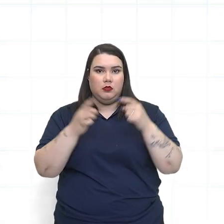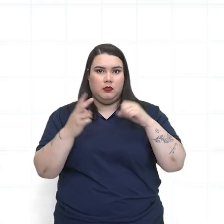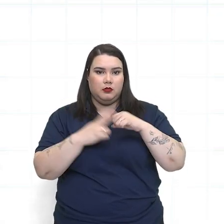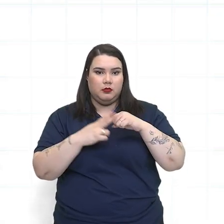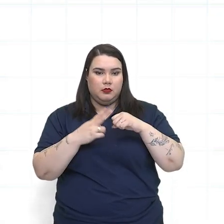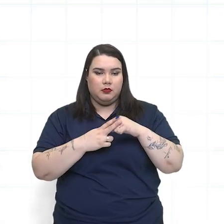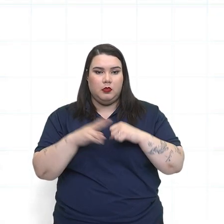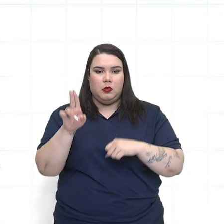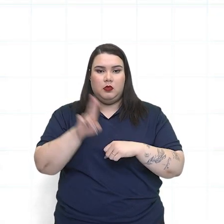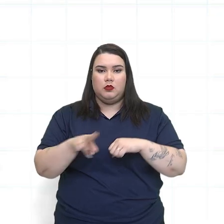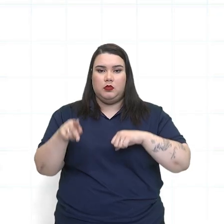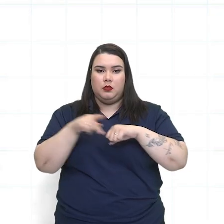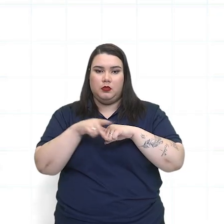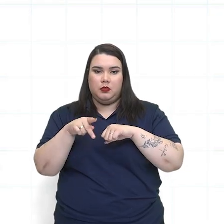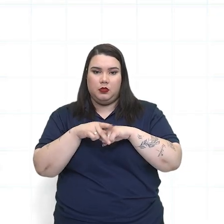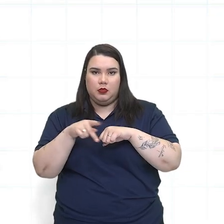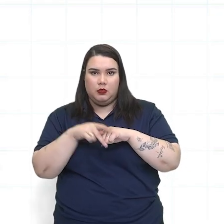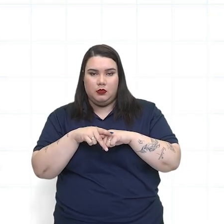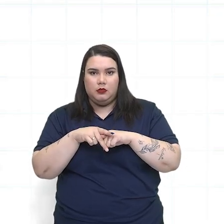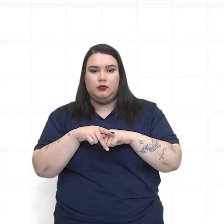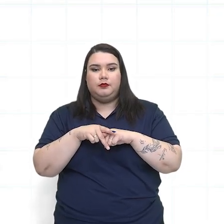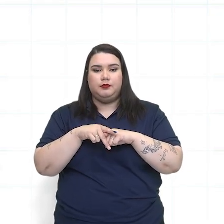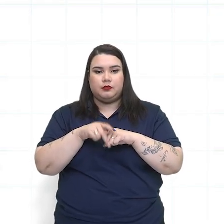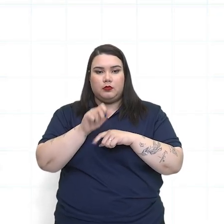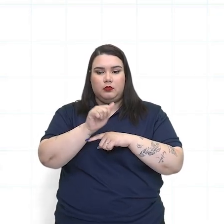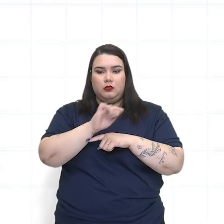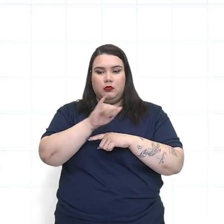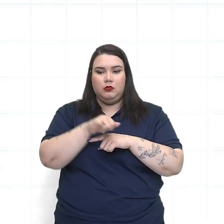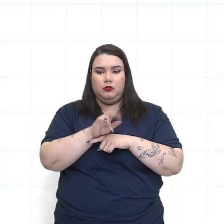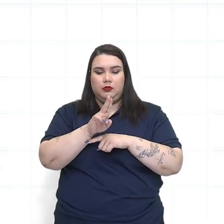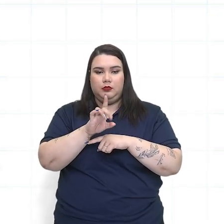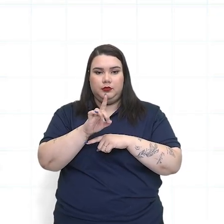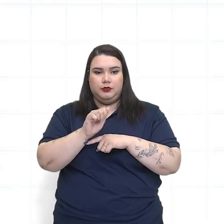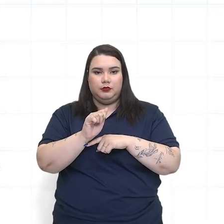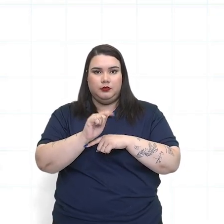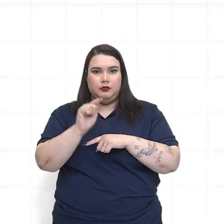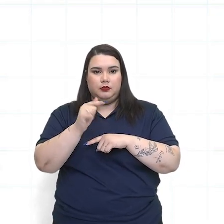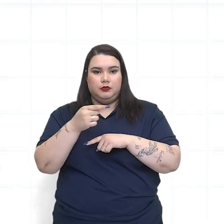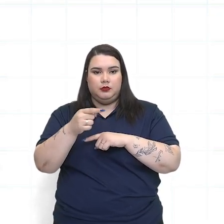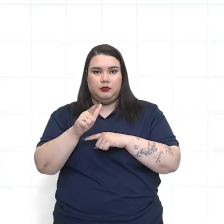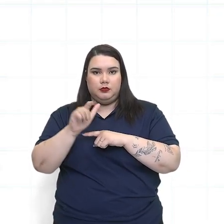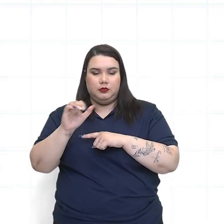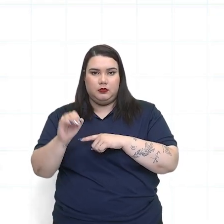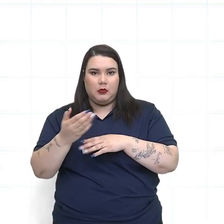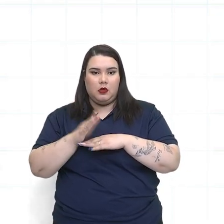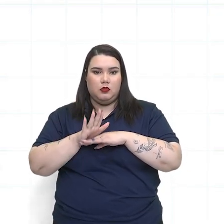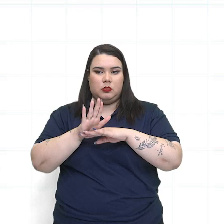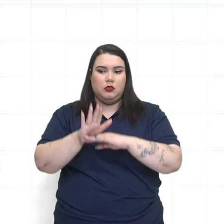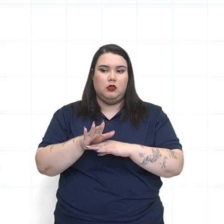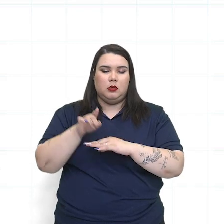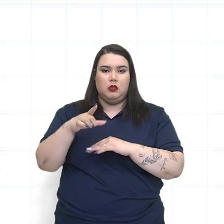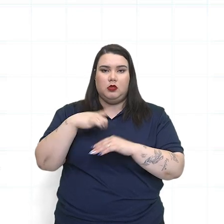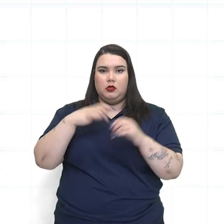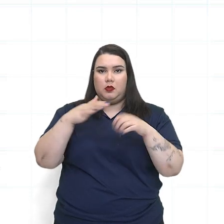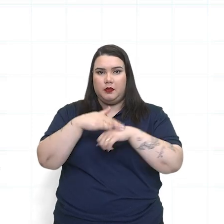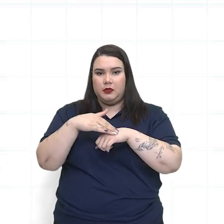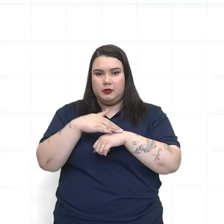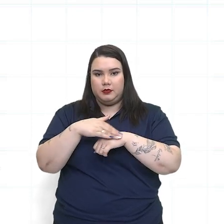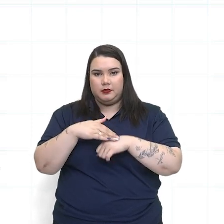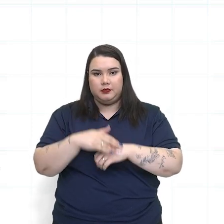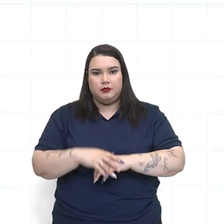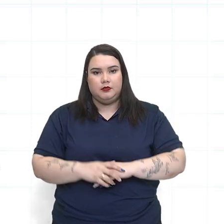verbal, no emprego do pronome aí ajudá-lo, ou seja, ajudar o rapaz, né, com o qual ela está falando.